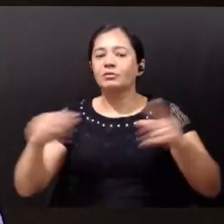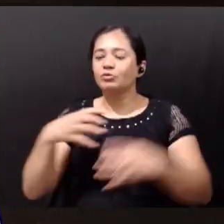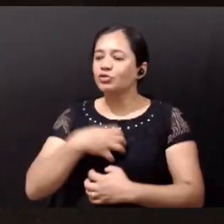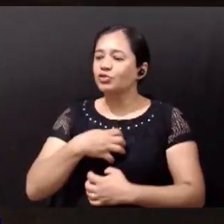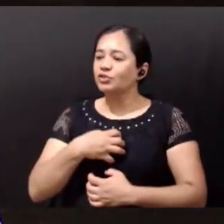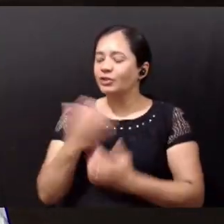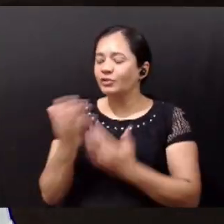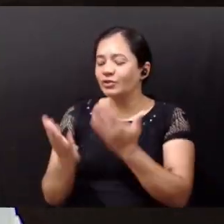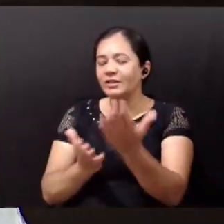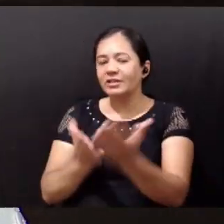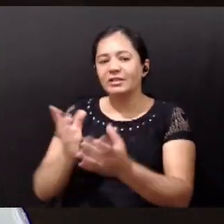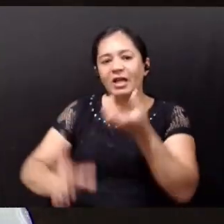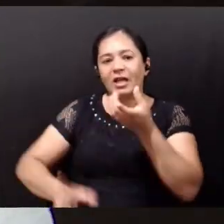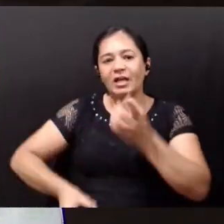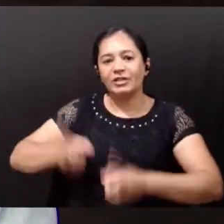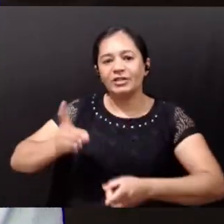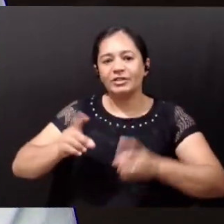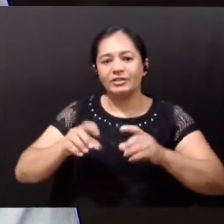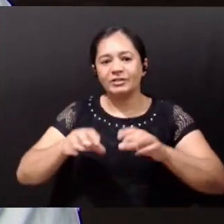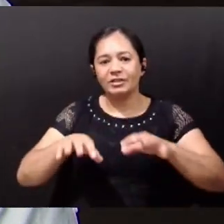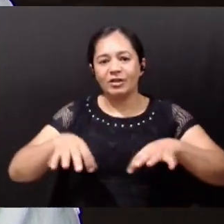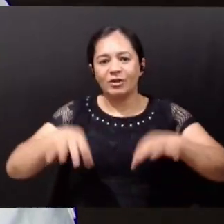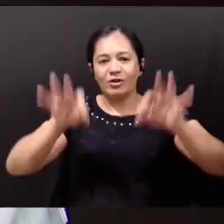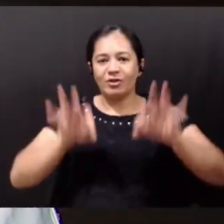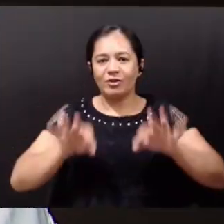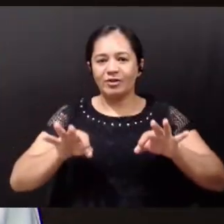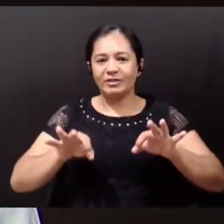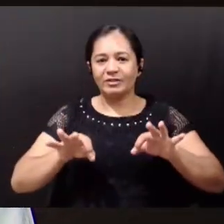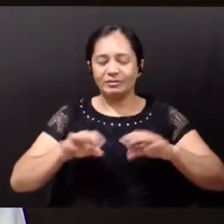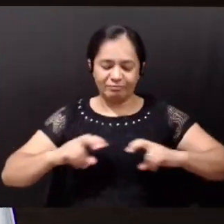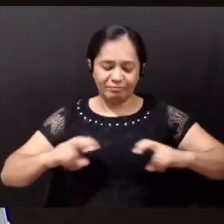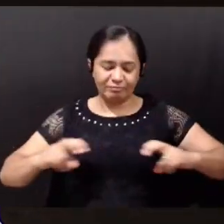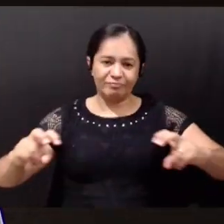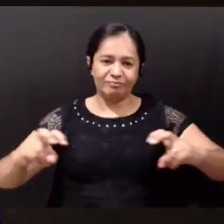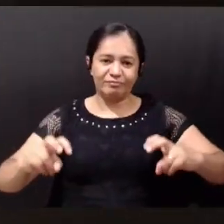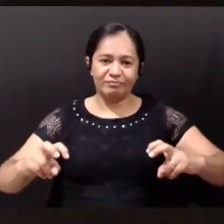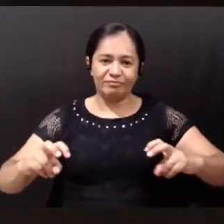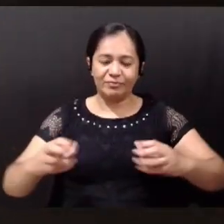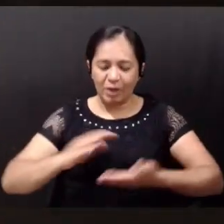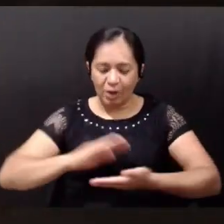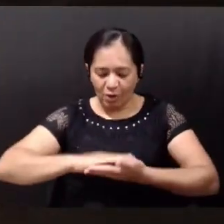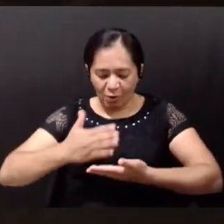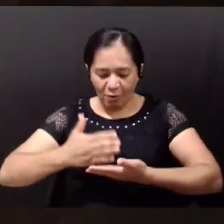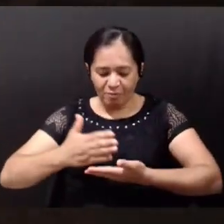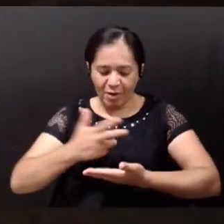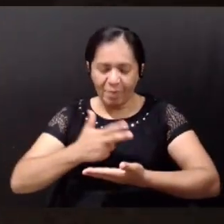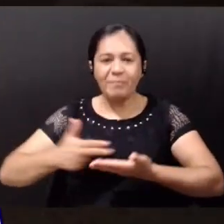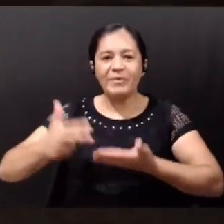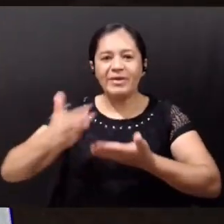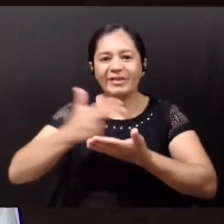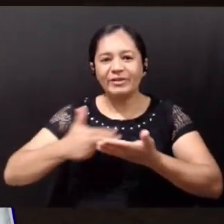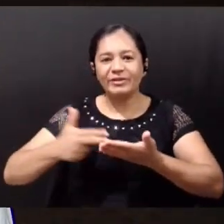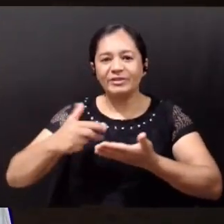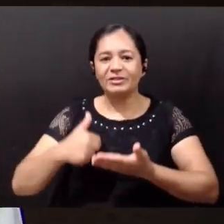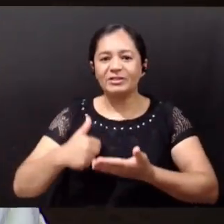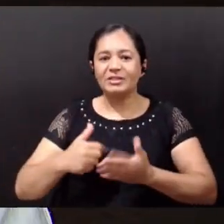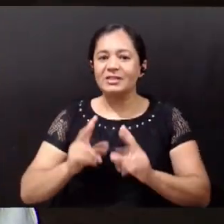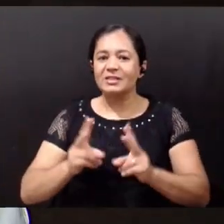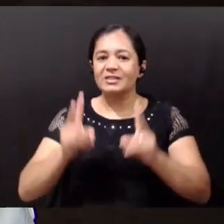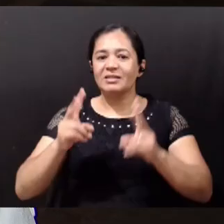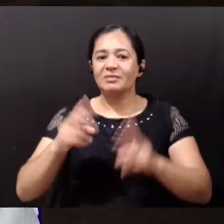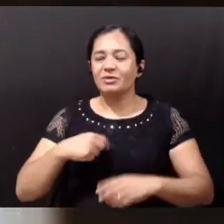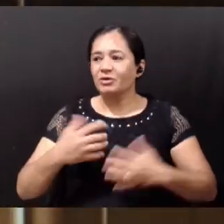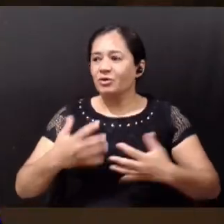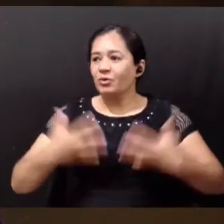dignidade, uma mesa forrada, um jogo americano numa mesa, uma marmita com desenho. Desde a primeira vez que eu vim, todos os meses eu me surpreendo muito,